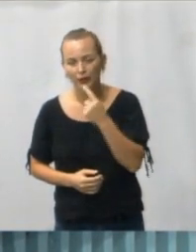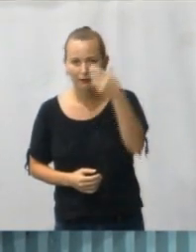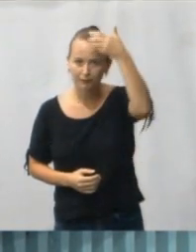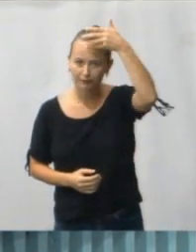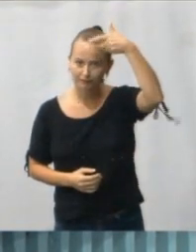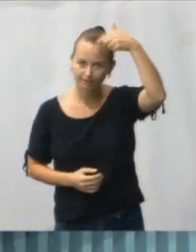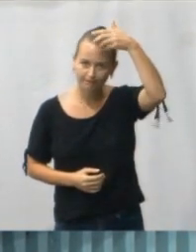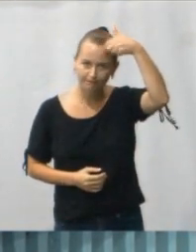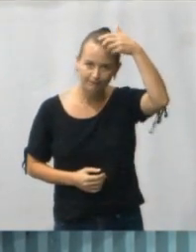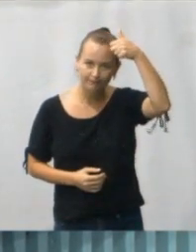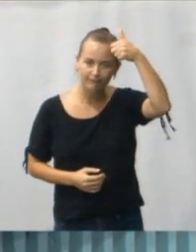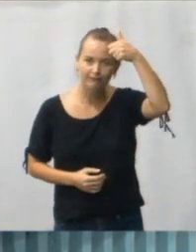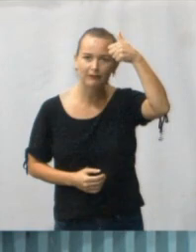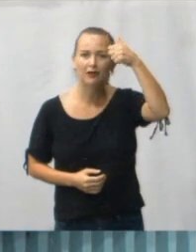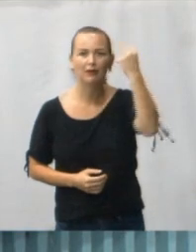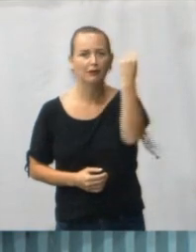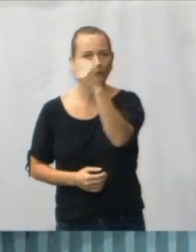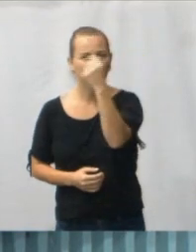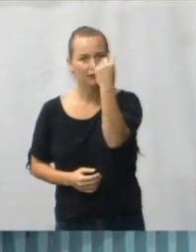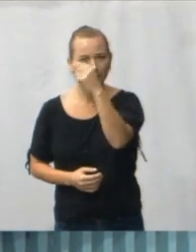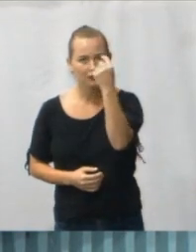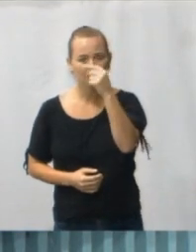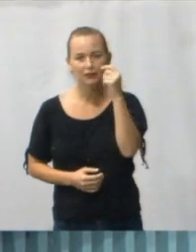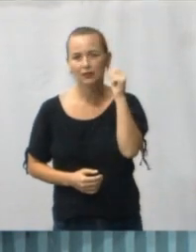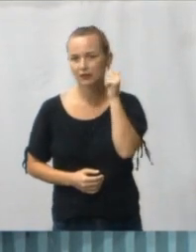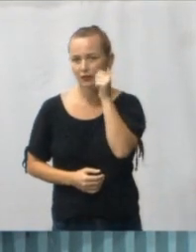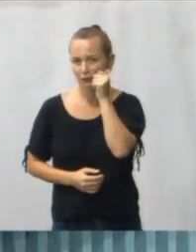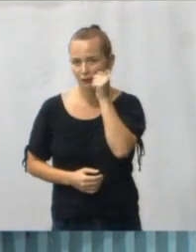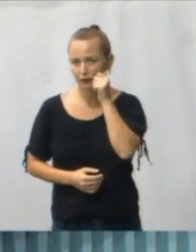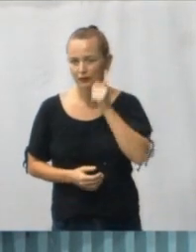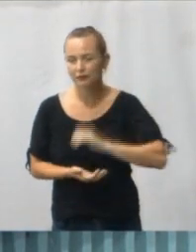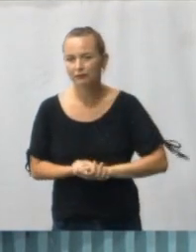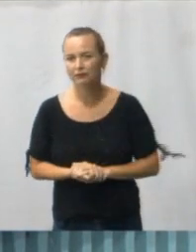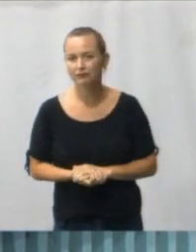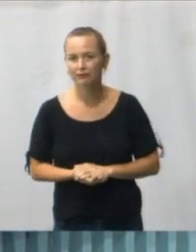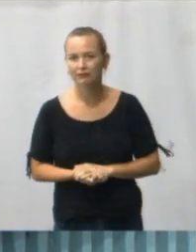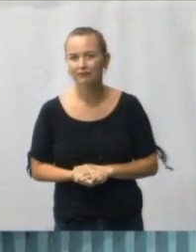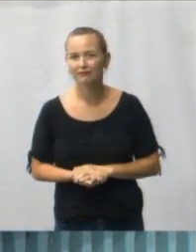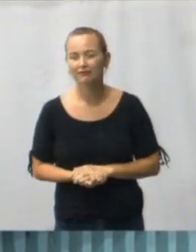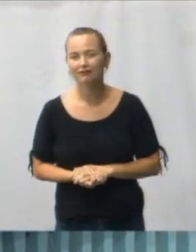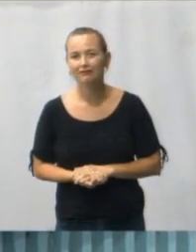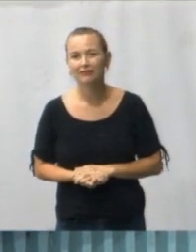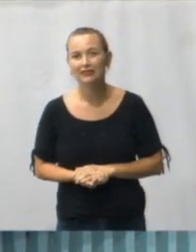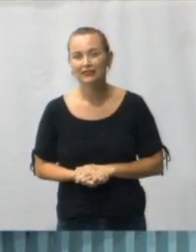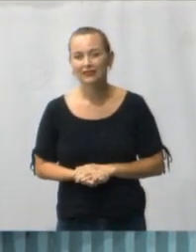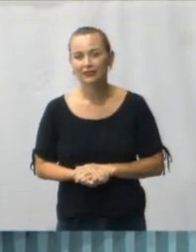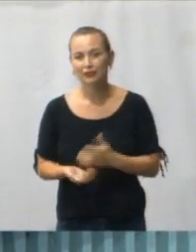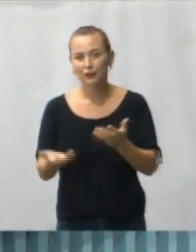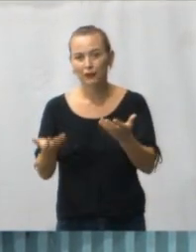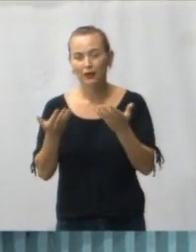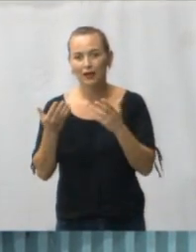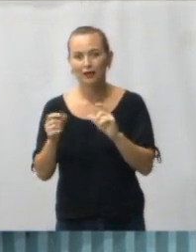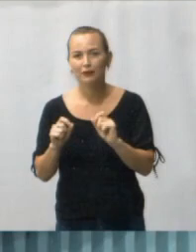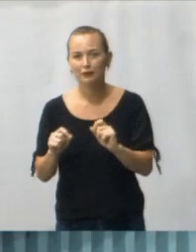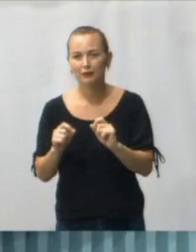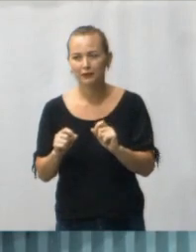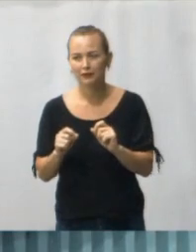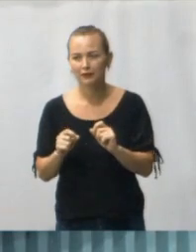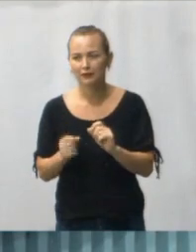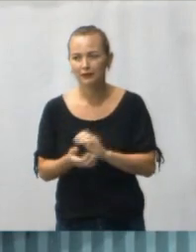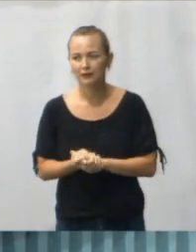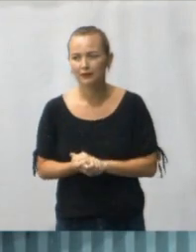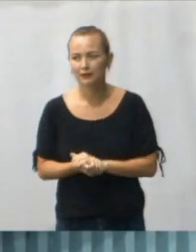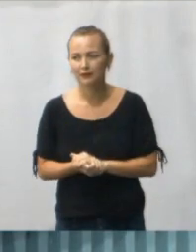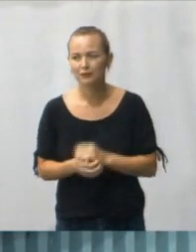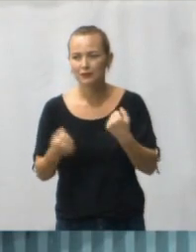Luiz Paulo Amorim. Como relator, e eu gostaria, senhor presidente, não poderia deixar de citar, que